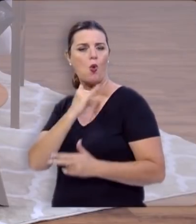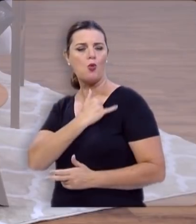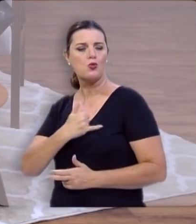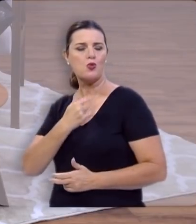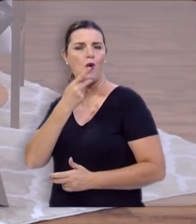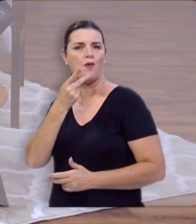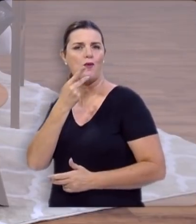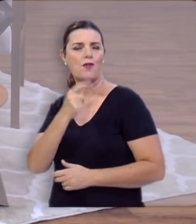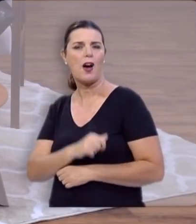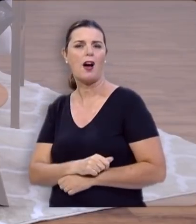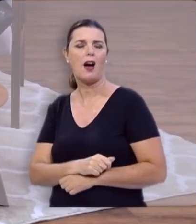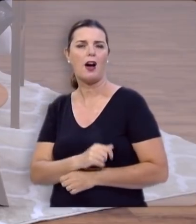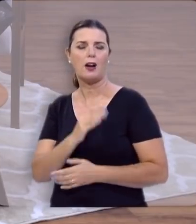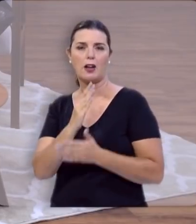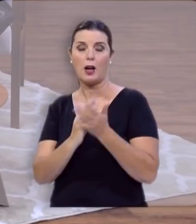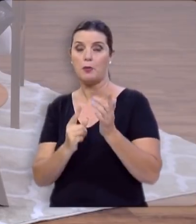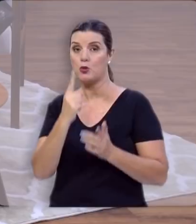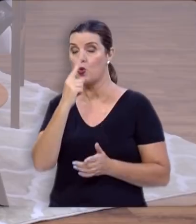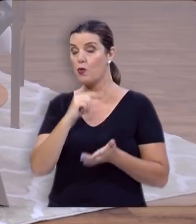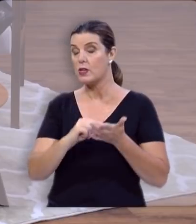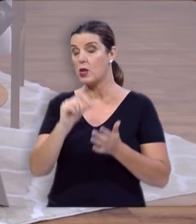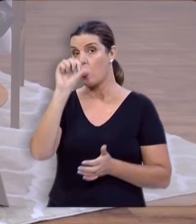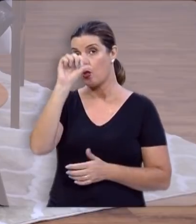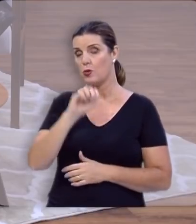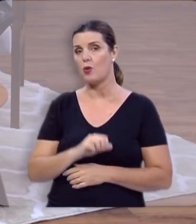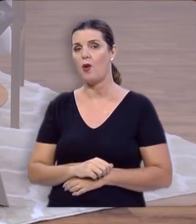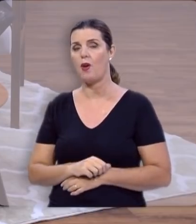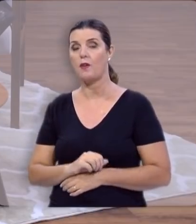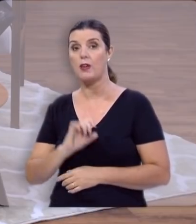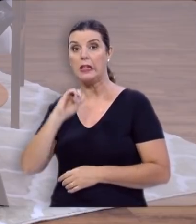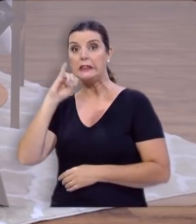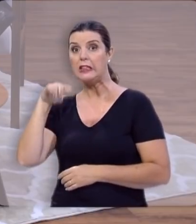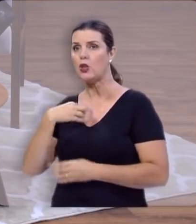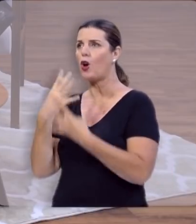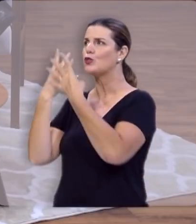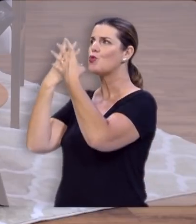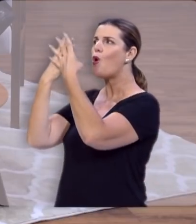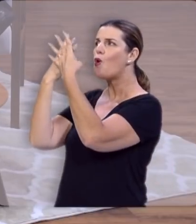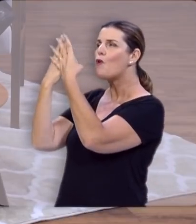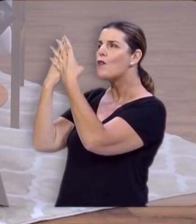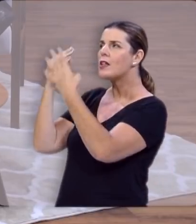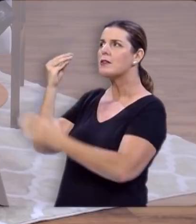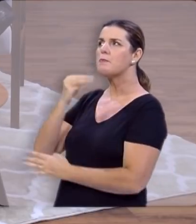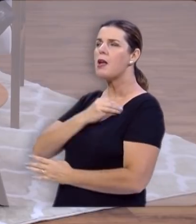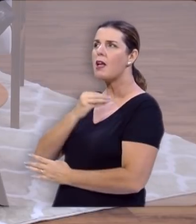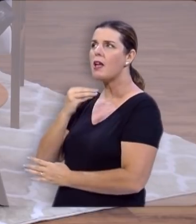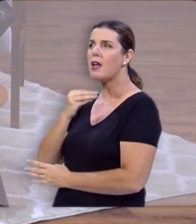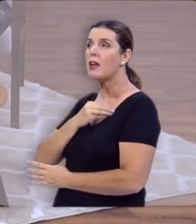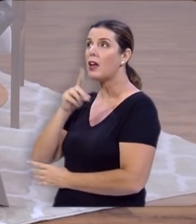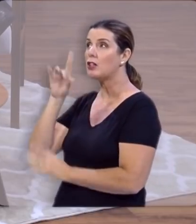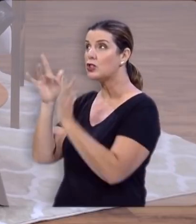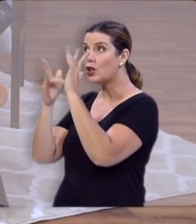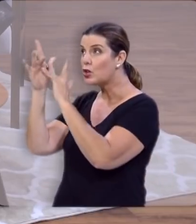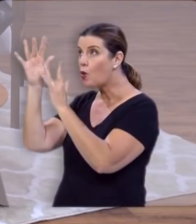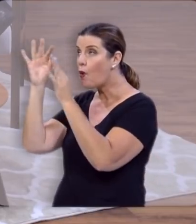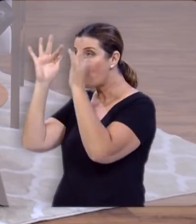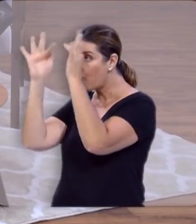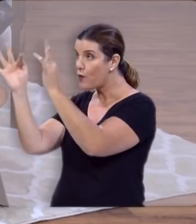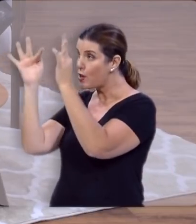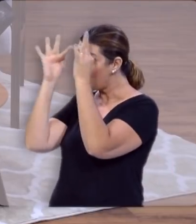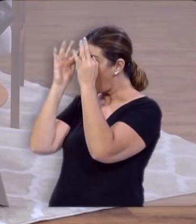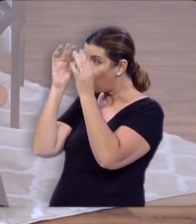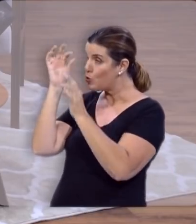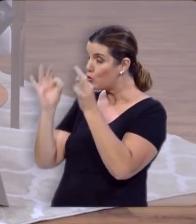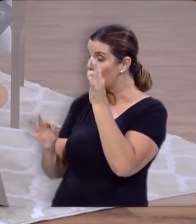sua primeira carta, capítulo 1, versículo 9, se confessarmos os nossos pecados, ele é fiel e justo para